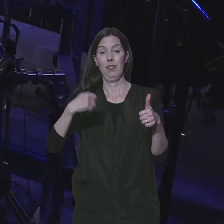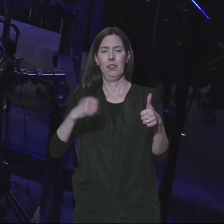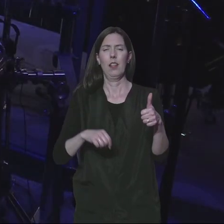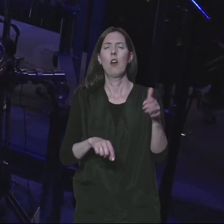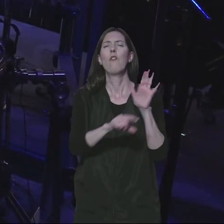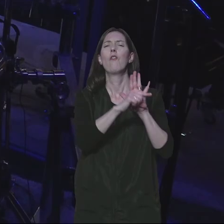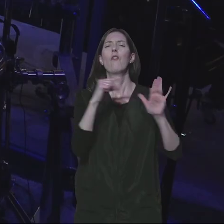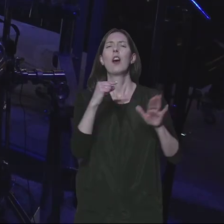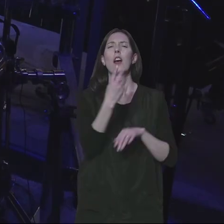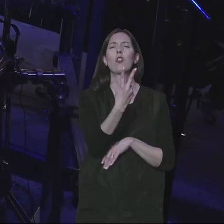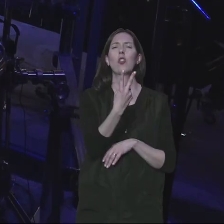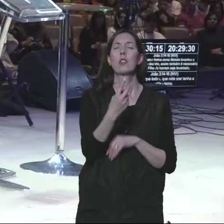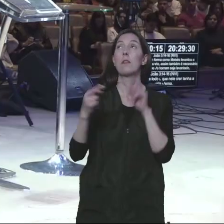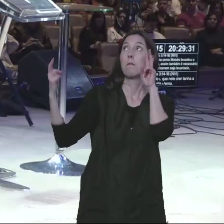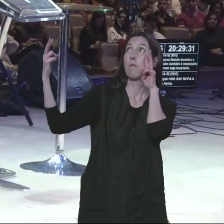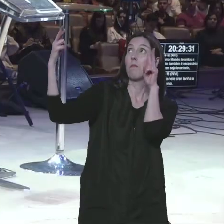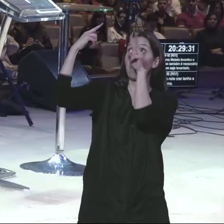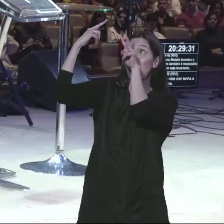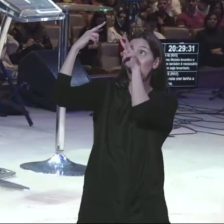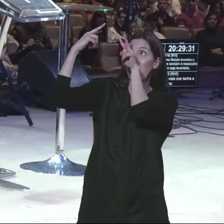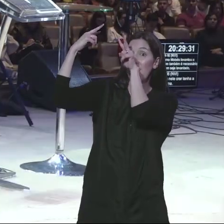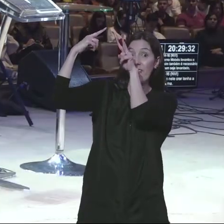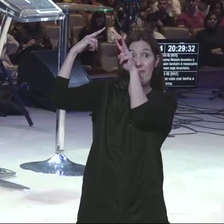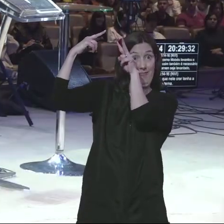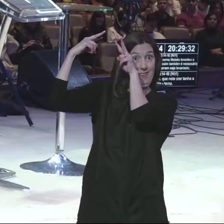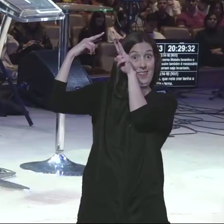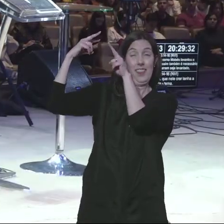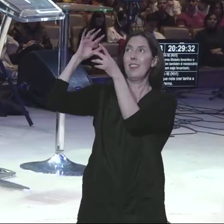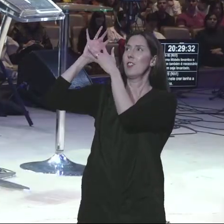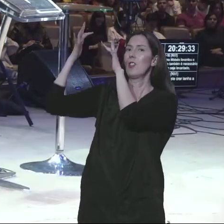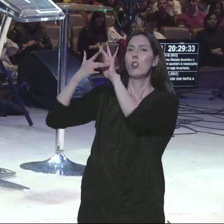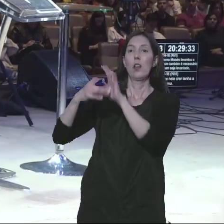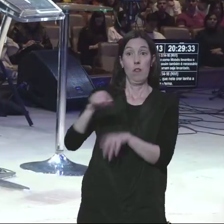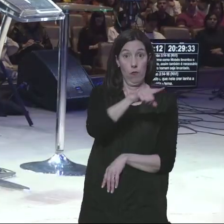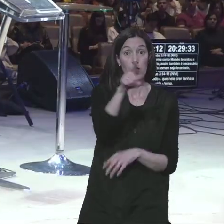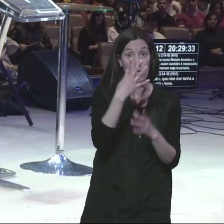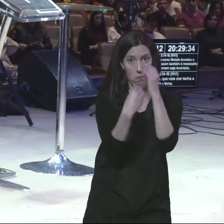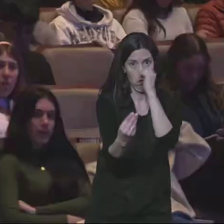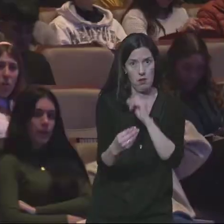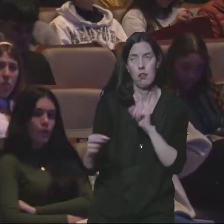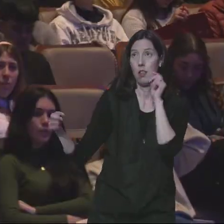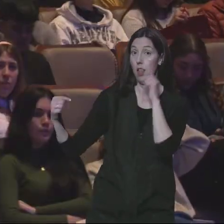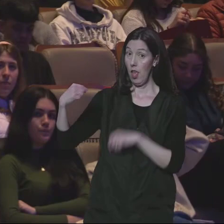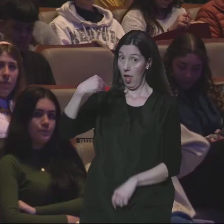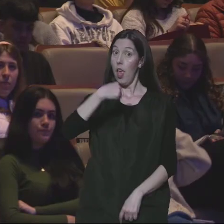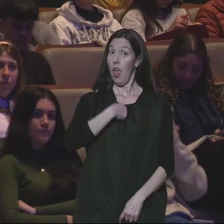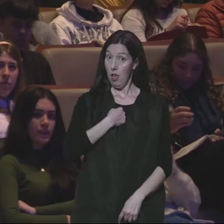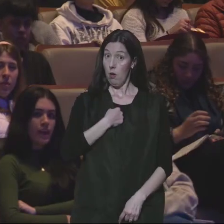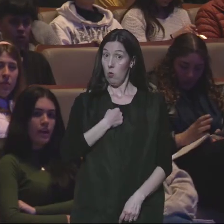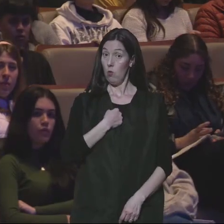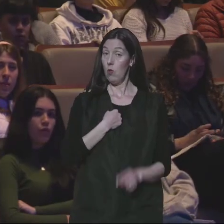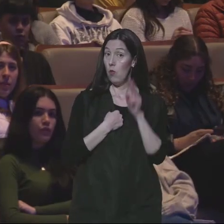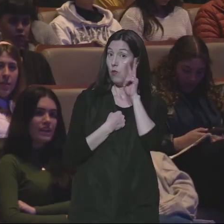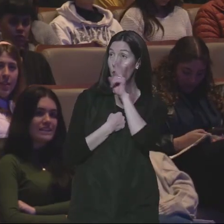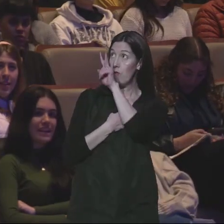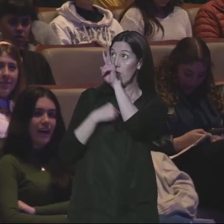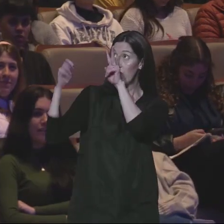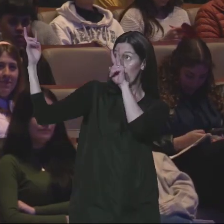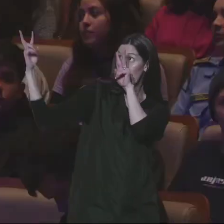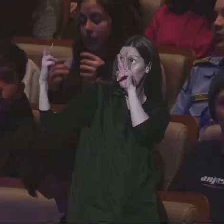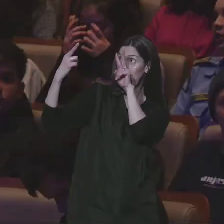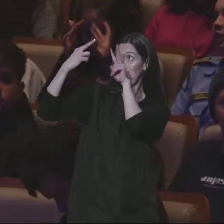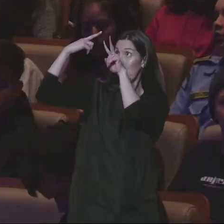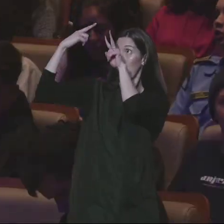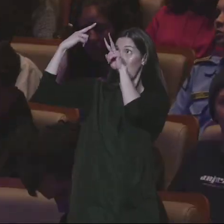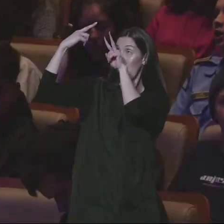para você fixar os olhos em Jesus. Repete-se comigo: eu vou fixar